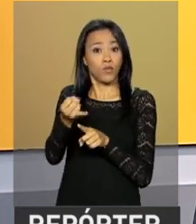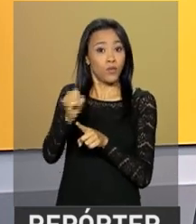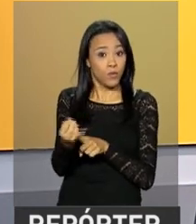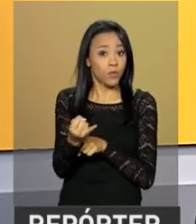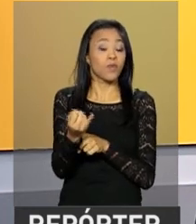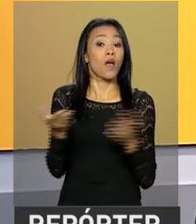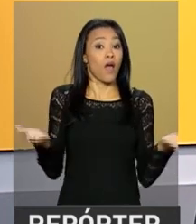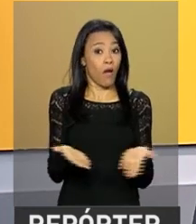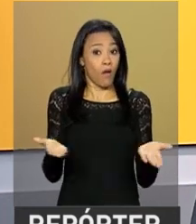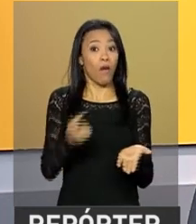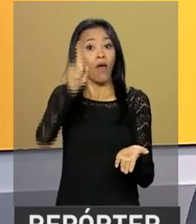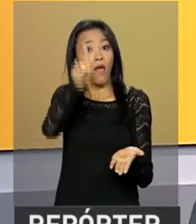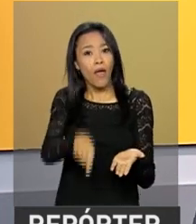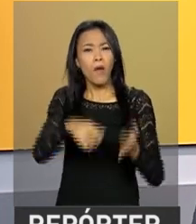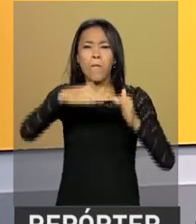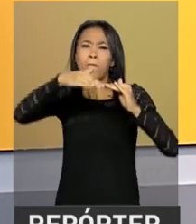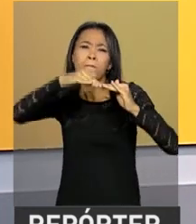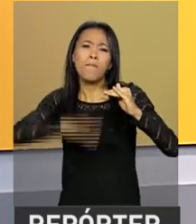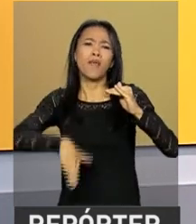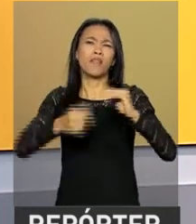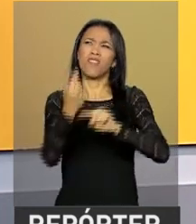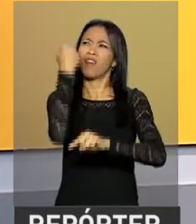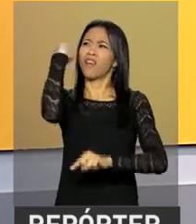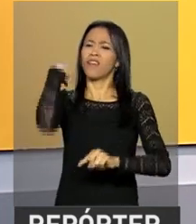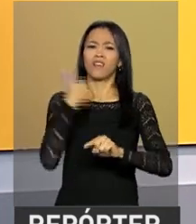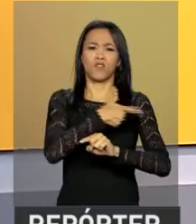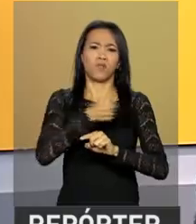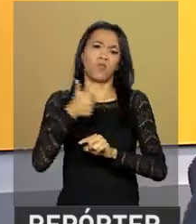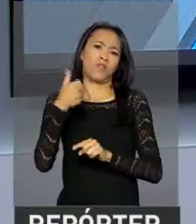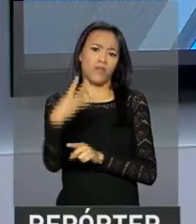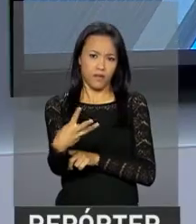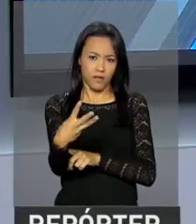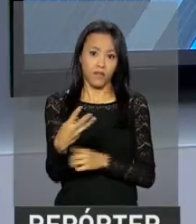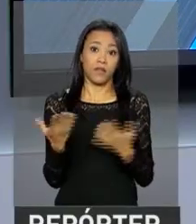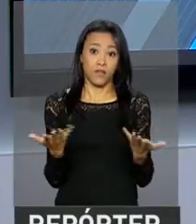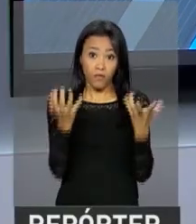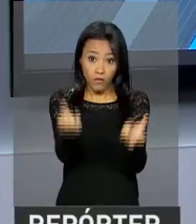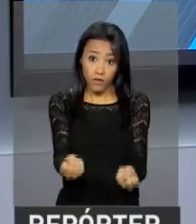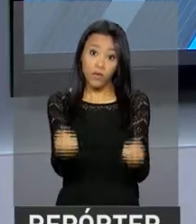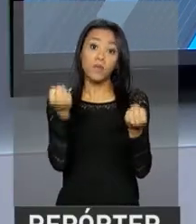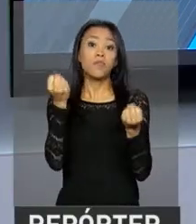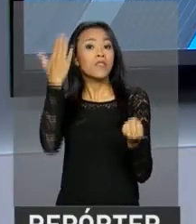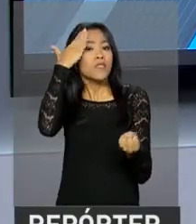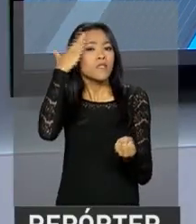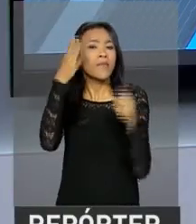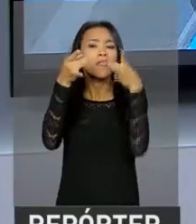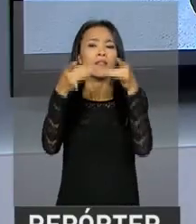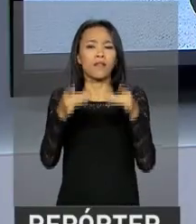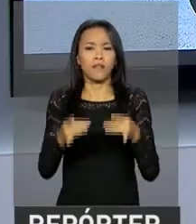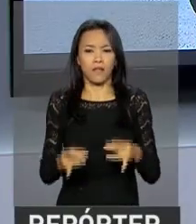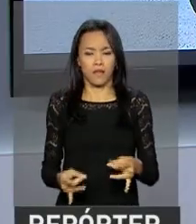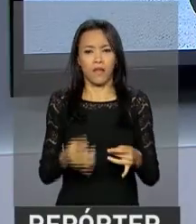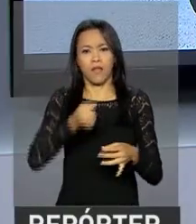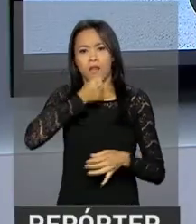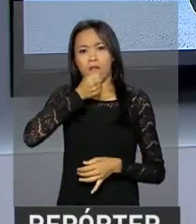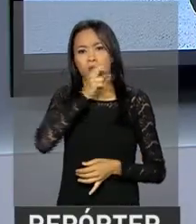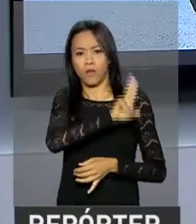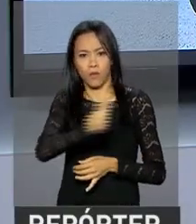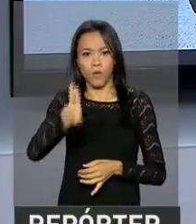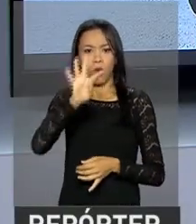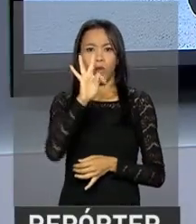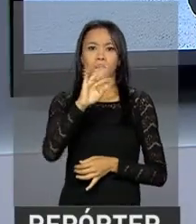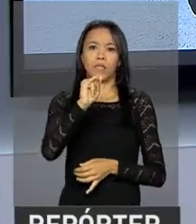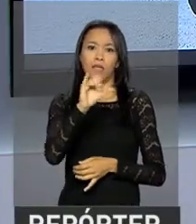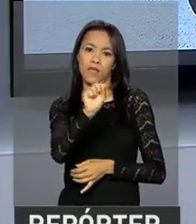índice chega agora ao menor nível desde 2013 então vamos saber os detalhes com a reportagem há dias que tem as